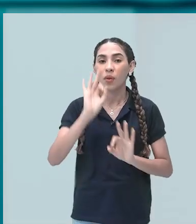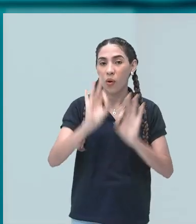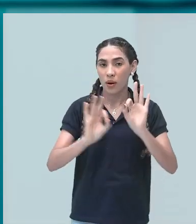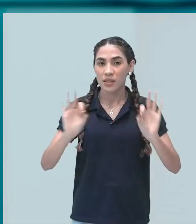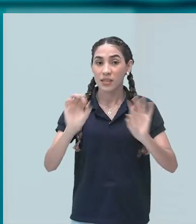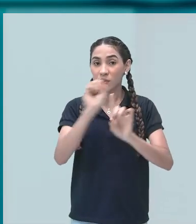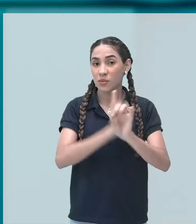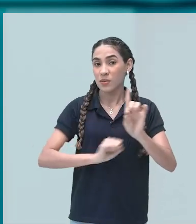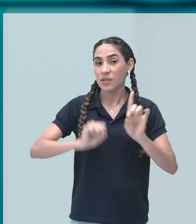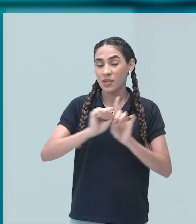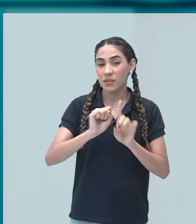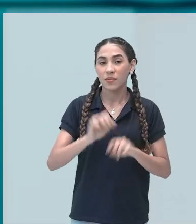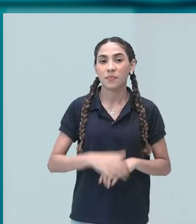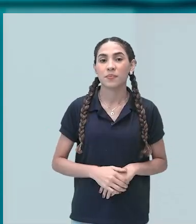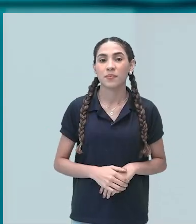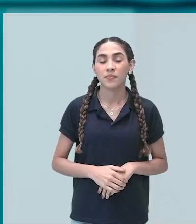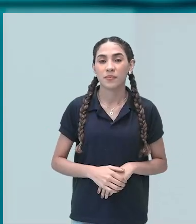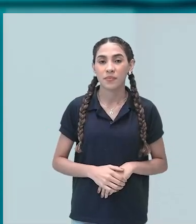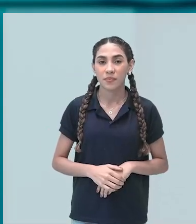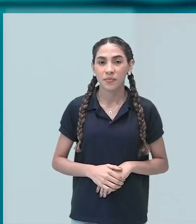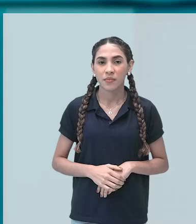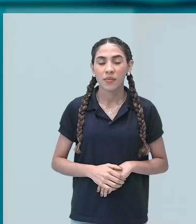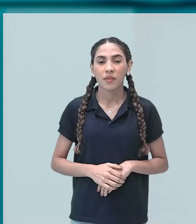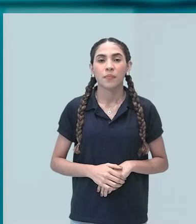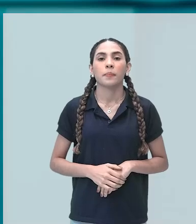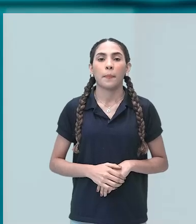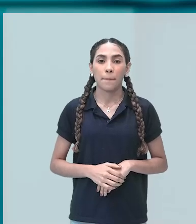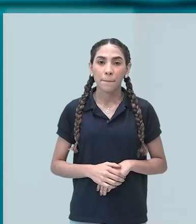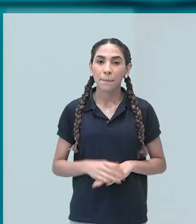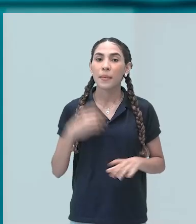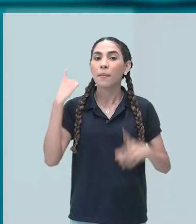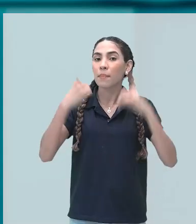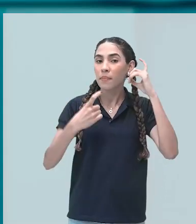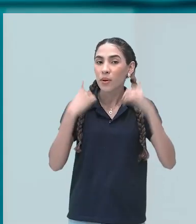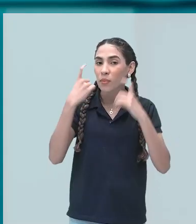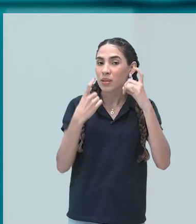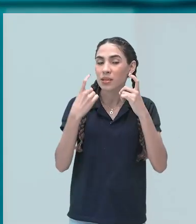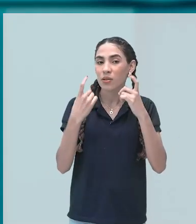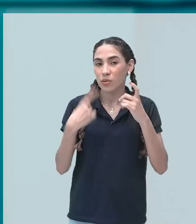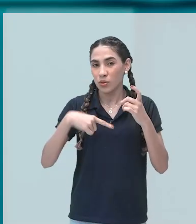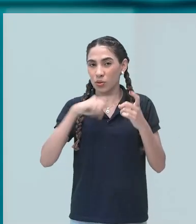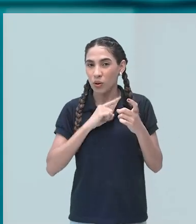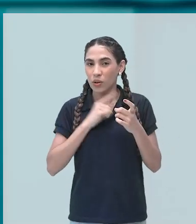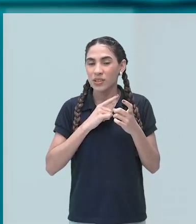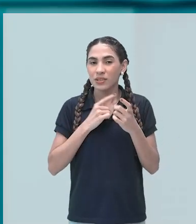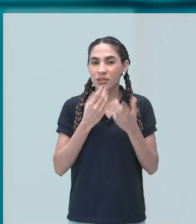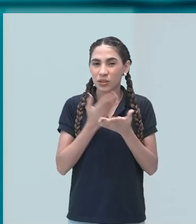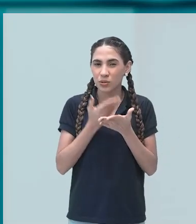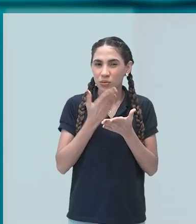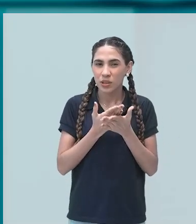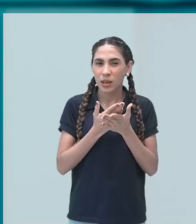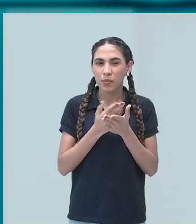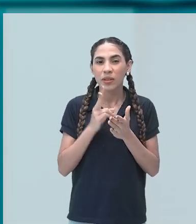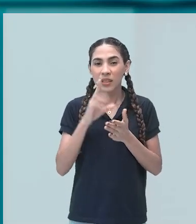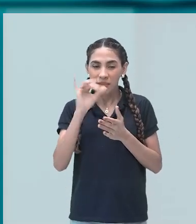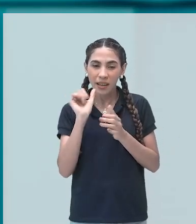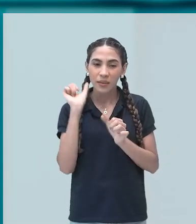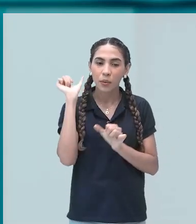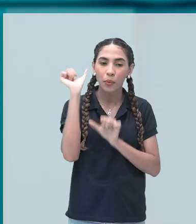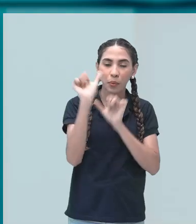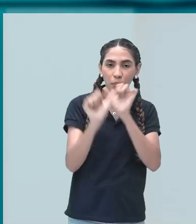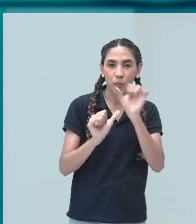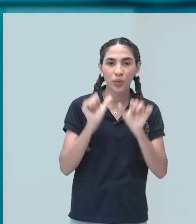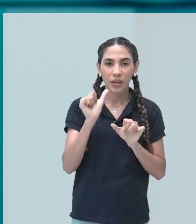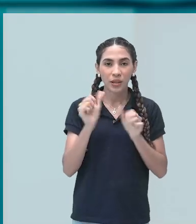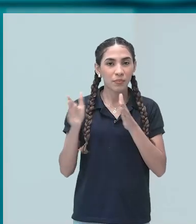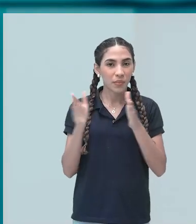organização social, né? Essa preocupação que a gente viu que foi algo que foi aumentando ao longo do tempo, sobre a